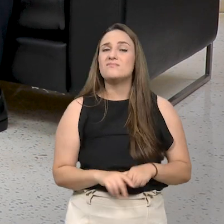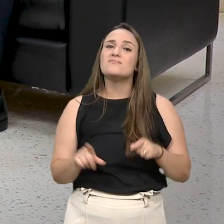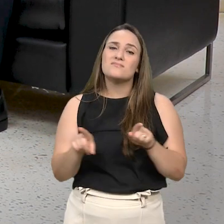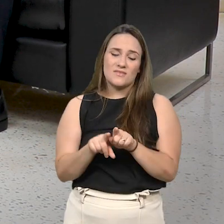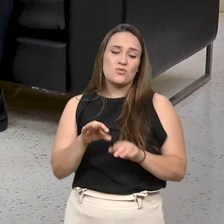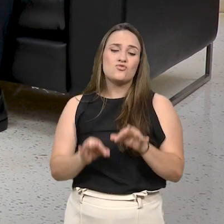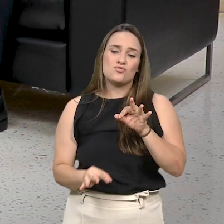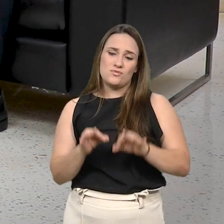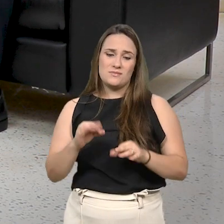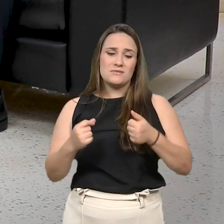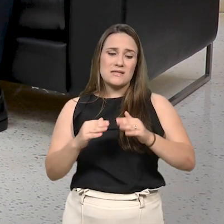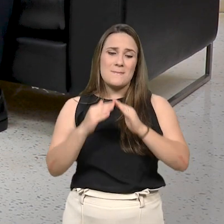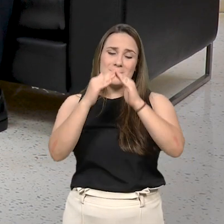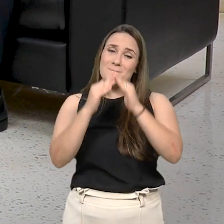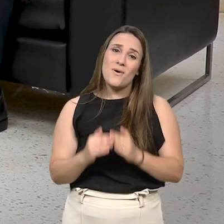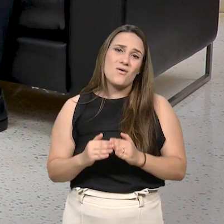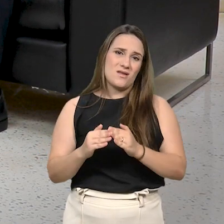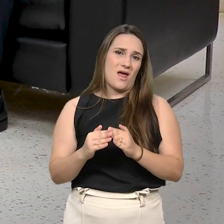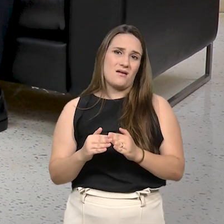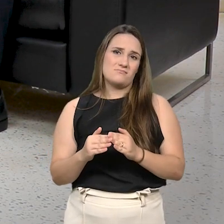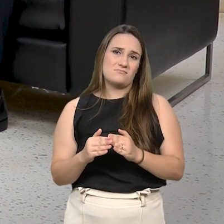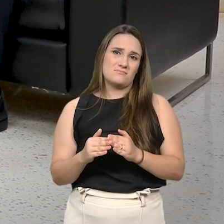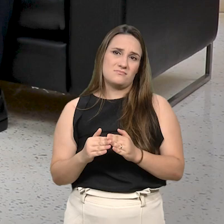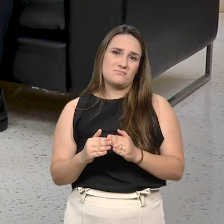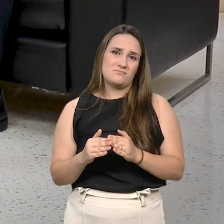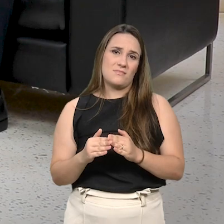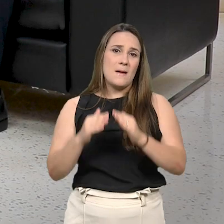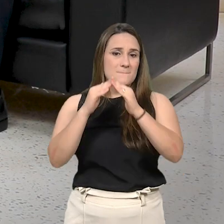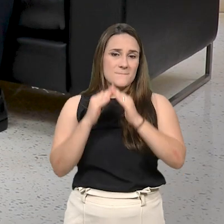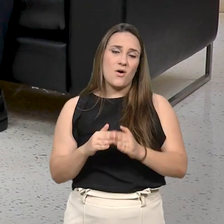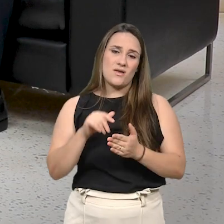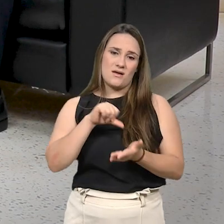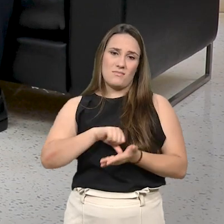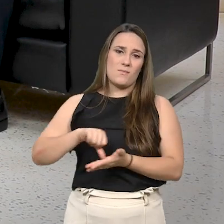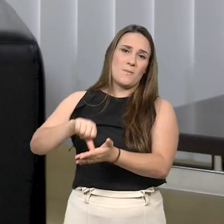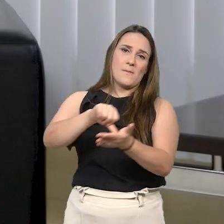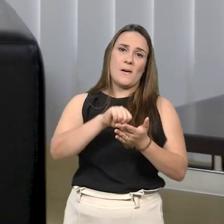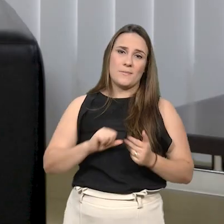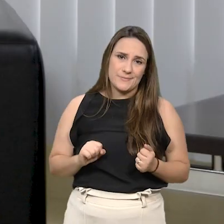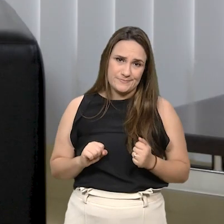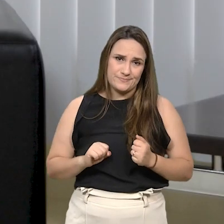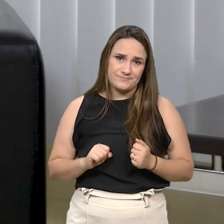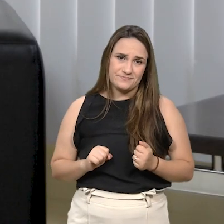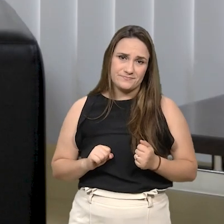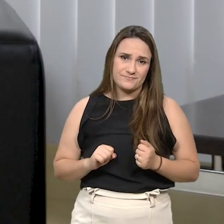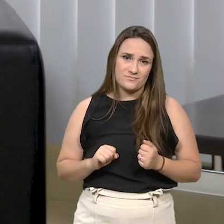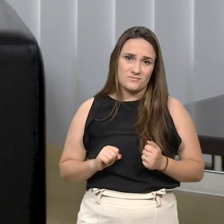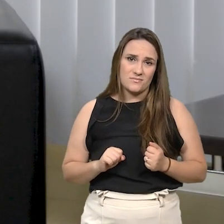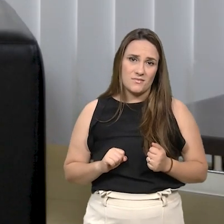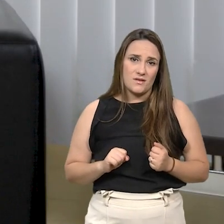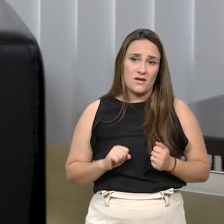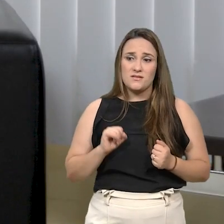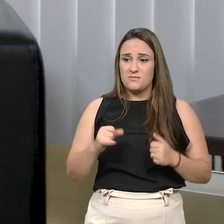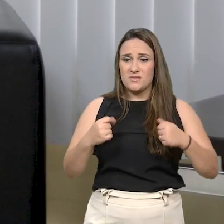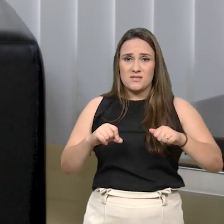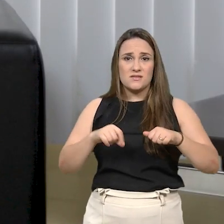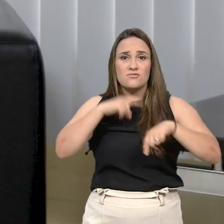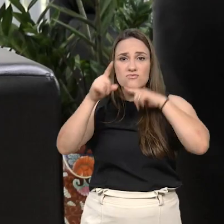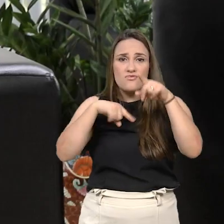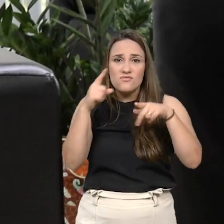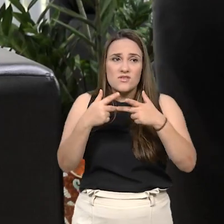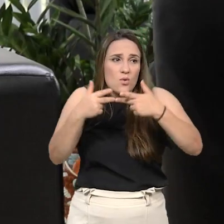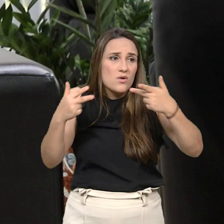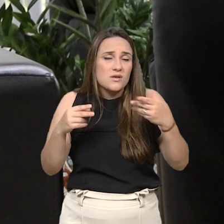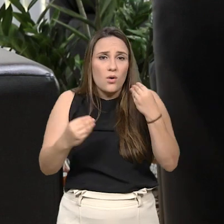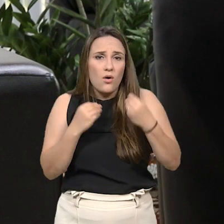os magistrados têm obrigação de morar nas comarcas. Então, se tem alguma coisa emergencial, para quem que eles vão procurar? Para quem que os advogados vão